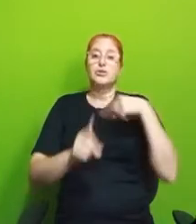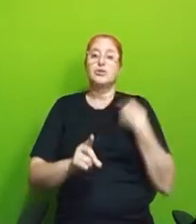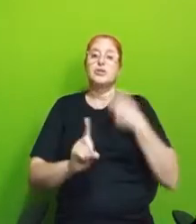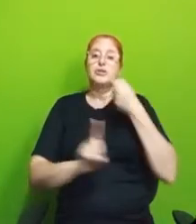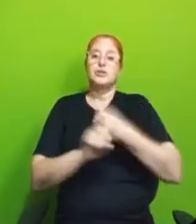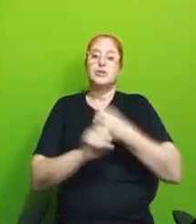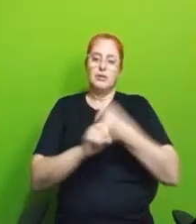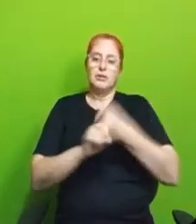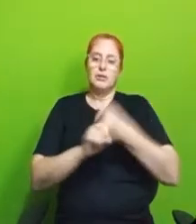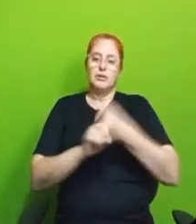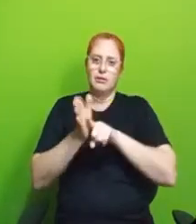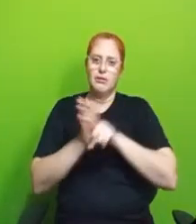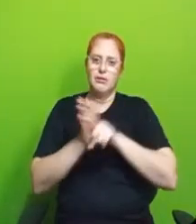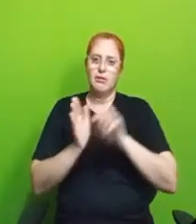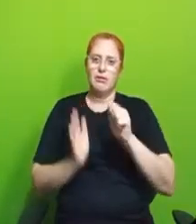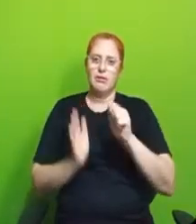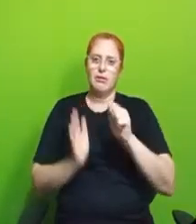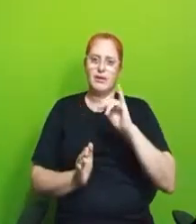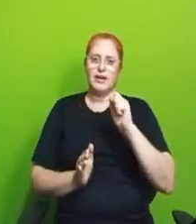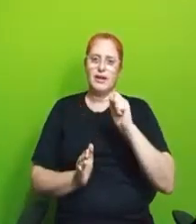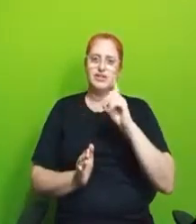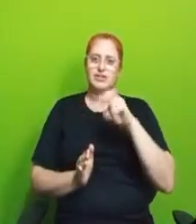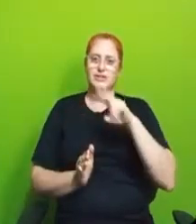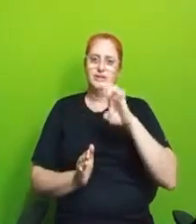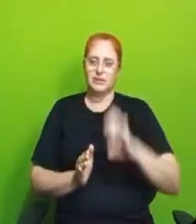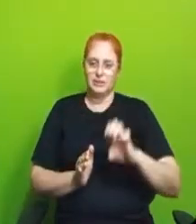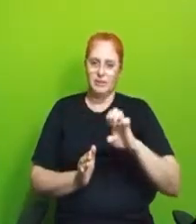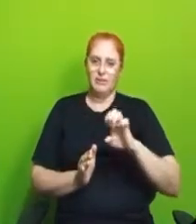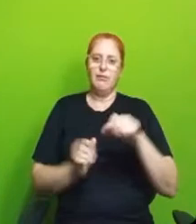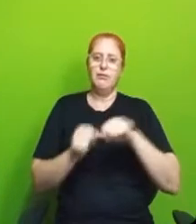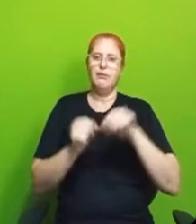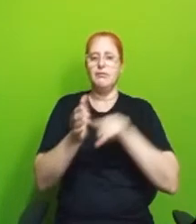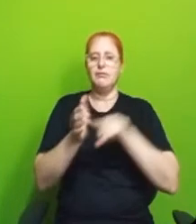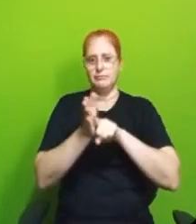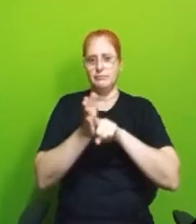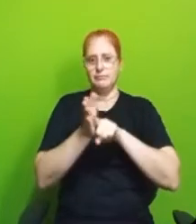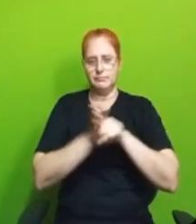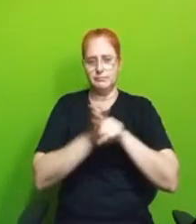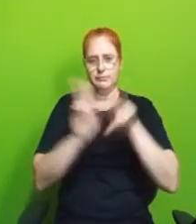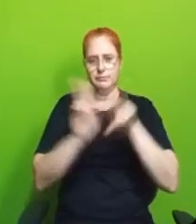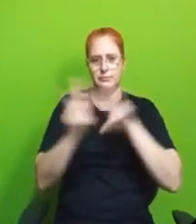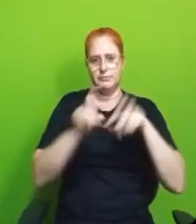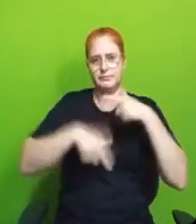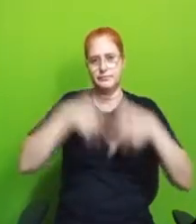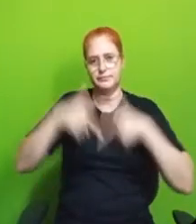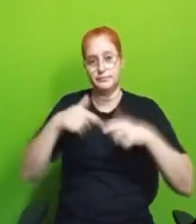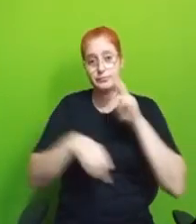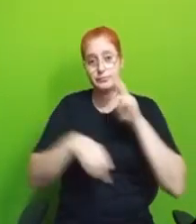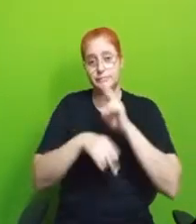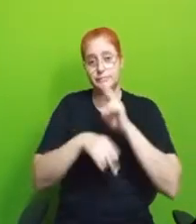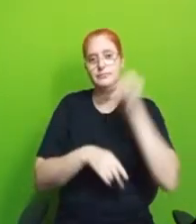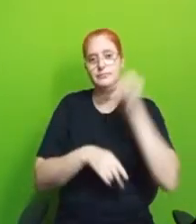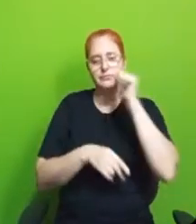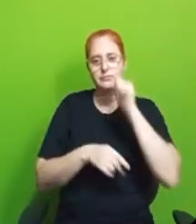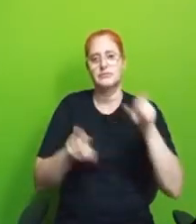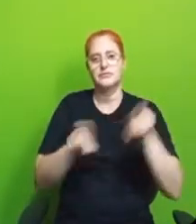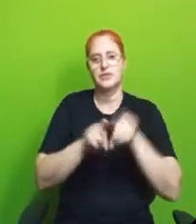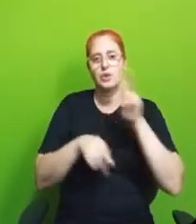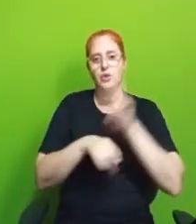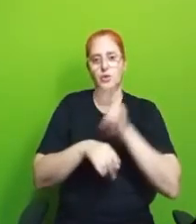é Ariadne Castelo Branco, que fez a pesquisa sobre os trabalhos de cuidado das mulheres que cuidam de pessoas com transtorno.